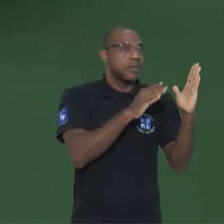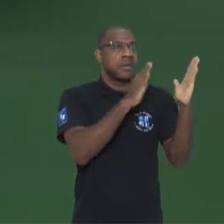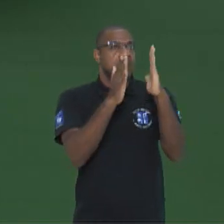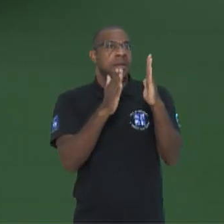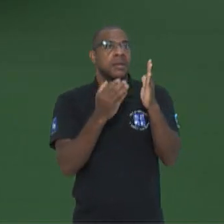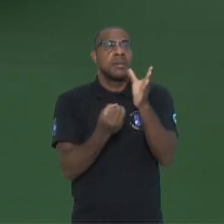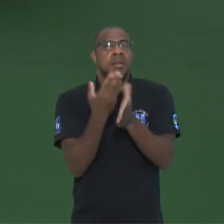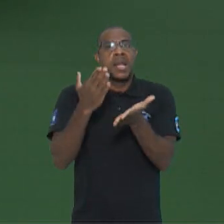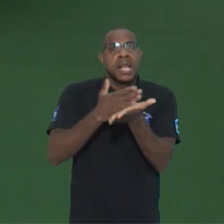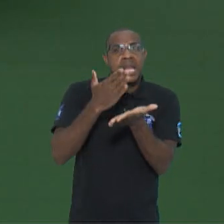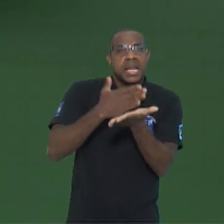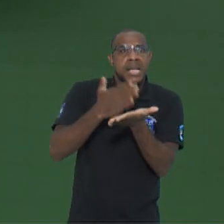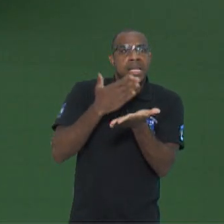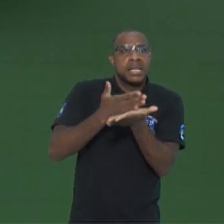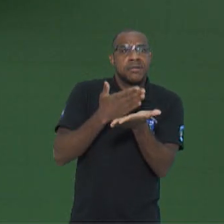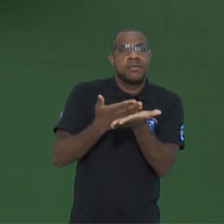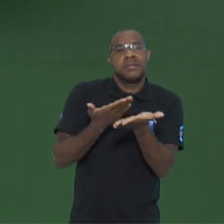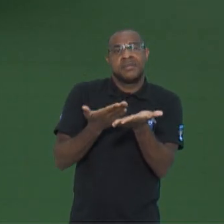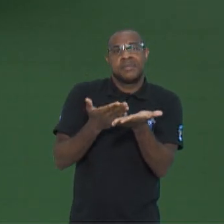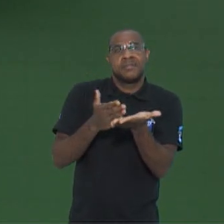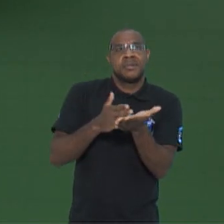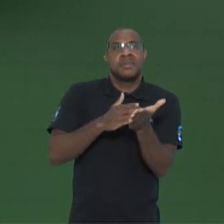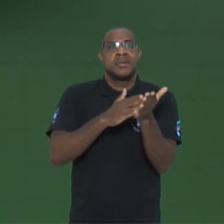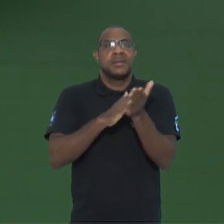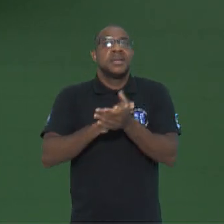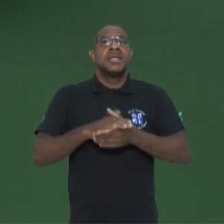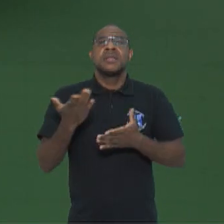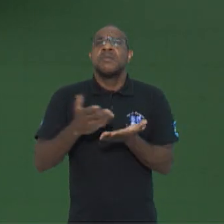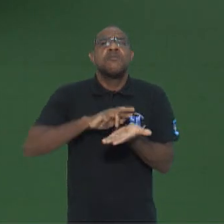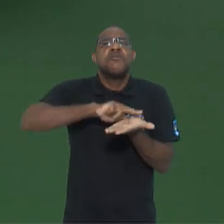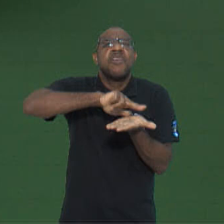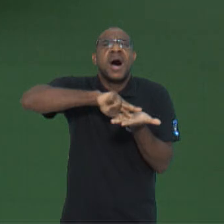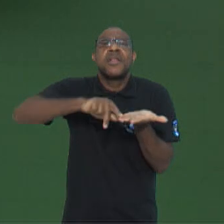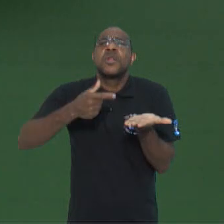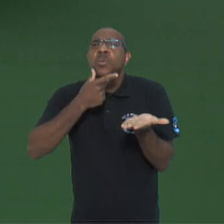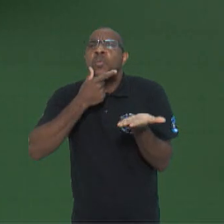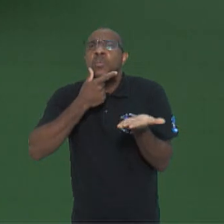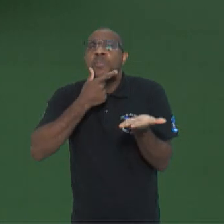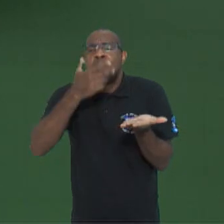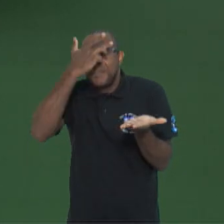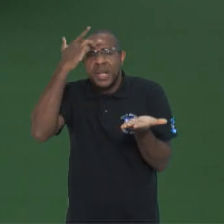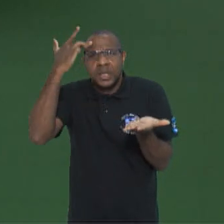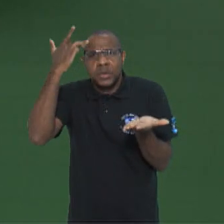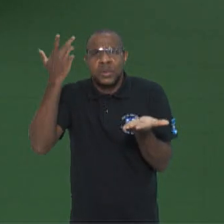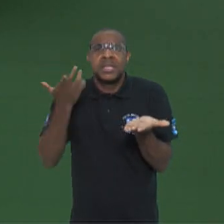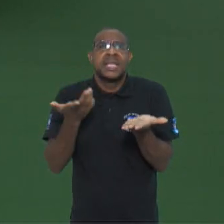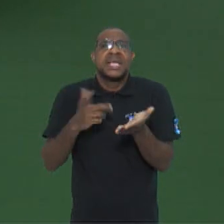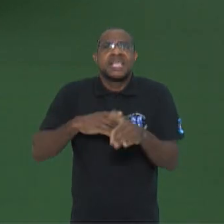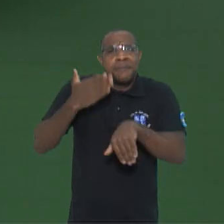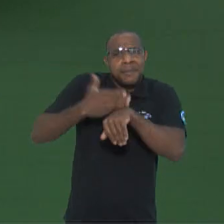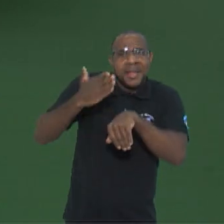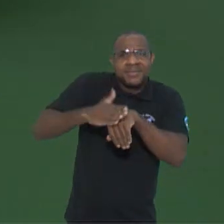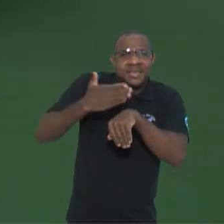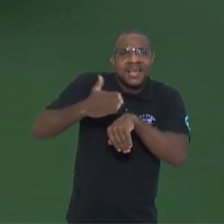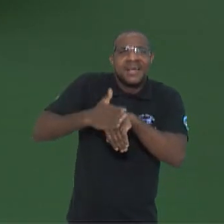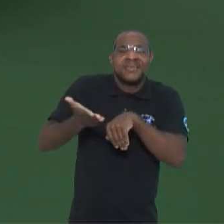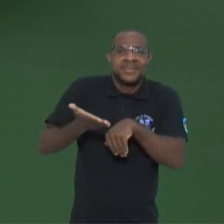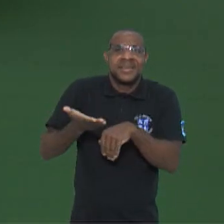se tornou um objeto de busca por vários montanhistas que queriam realizar o mesmo feito no